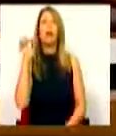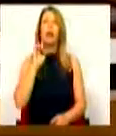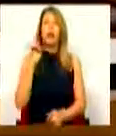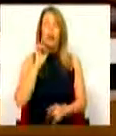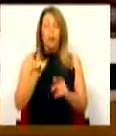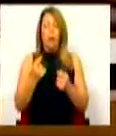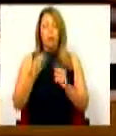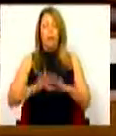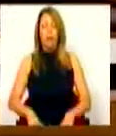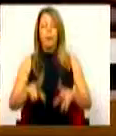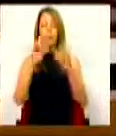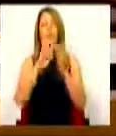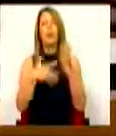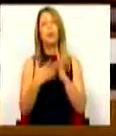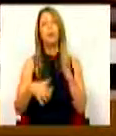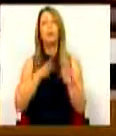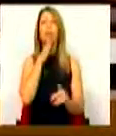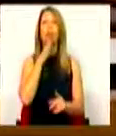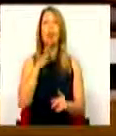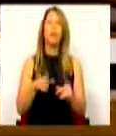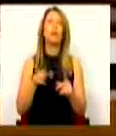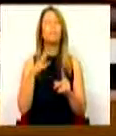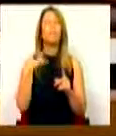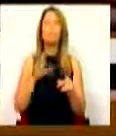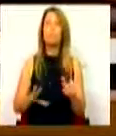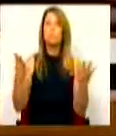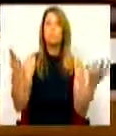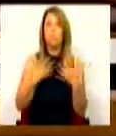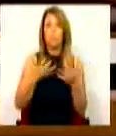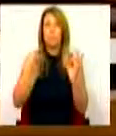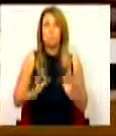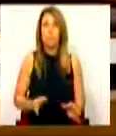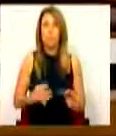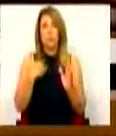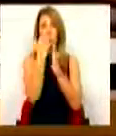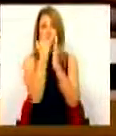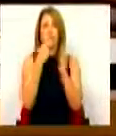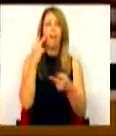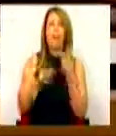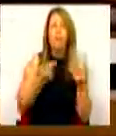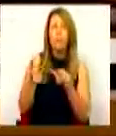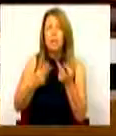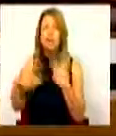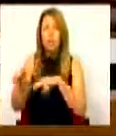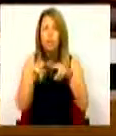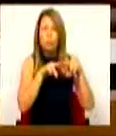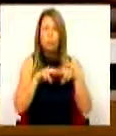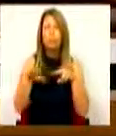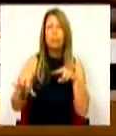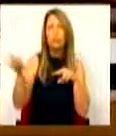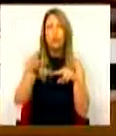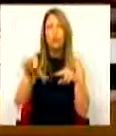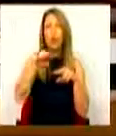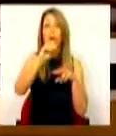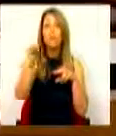Rodoviário, mas o seu desenho implica diagnósticos, pressupostos, designadamente da procura e da dimensão dos núcleos urbanos a ligar, por